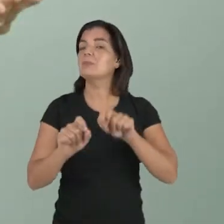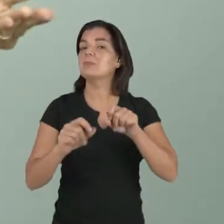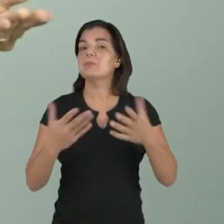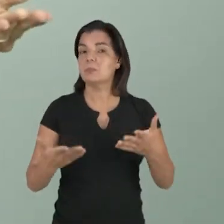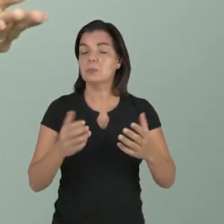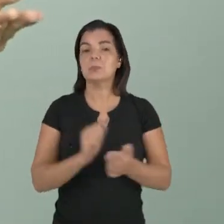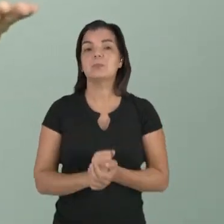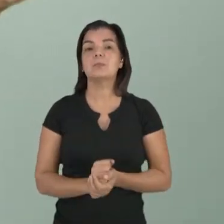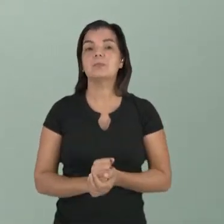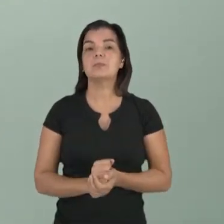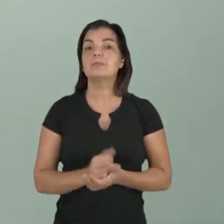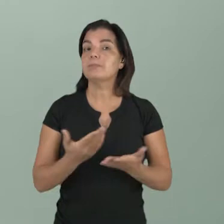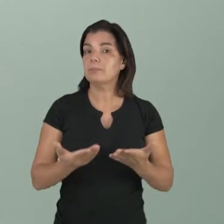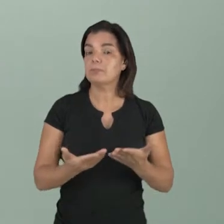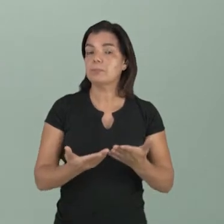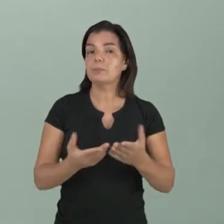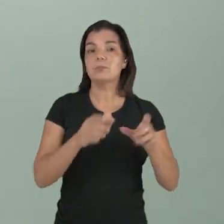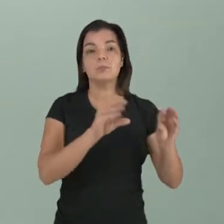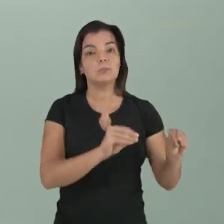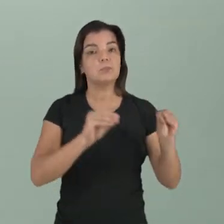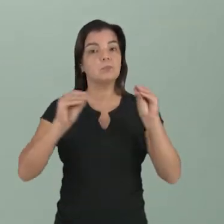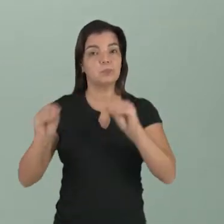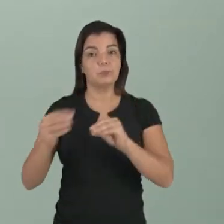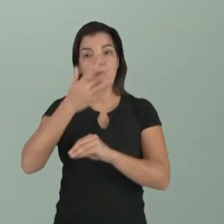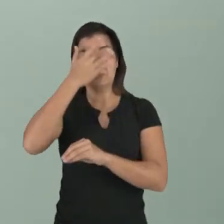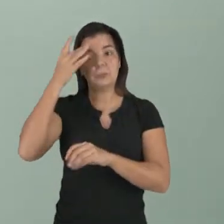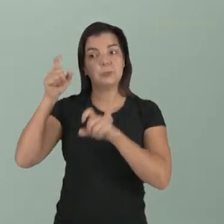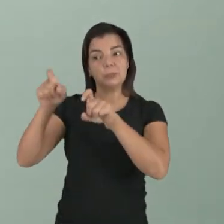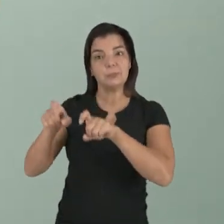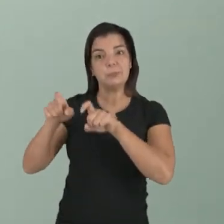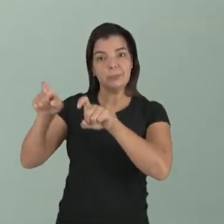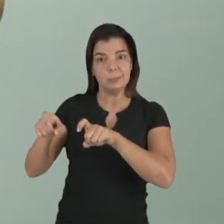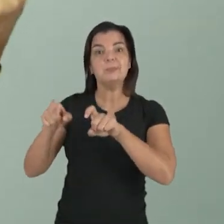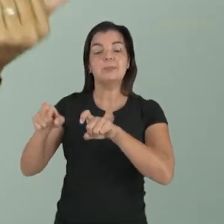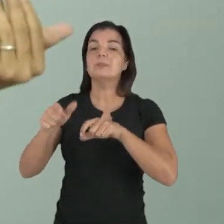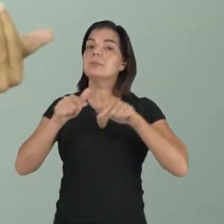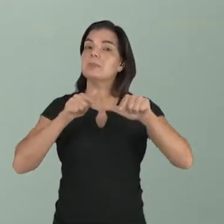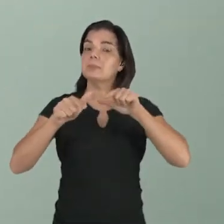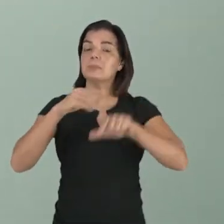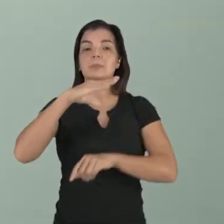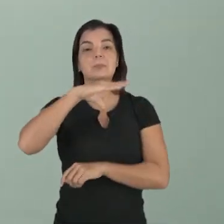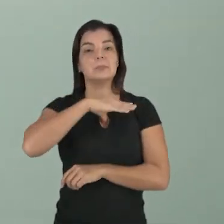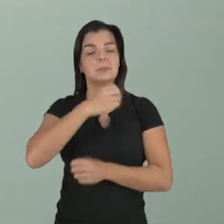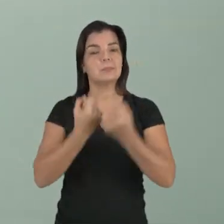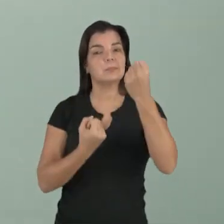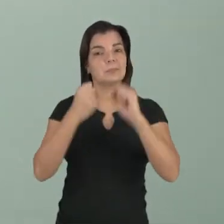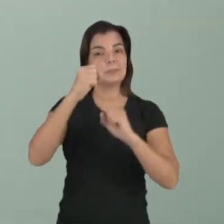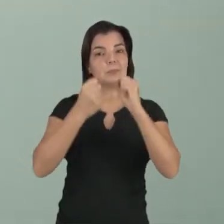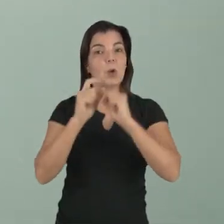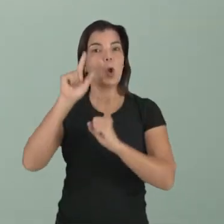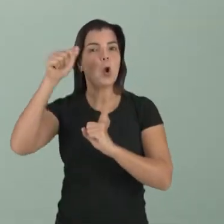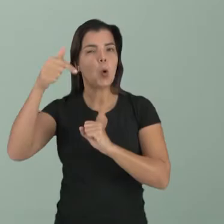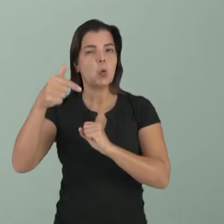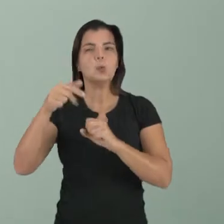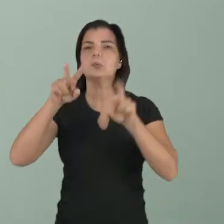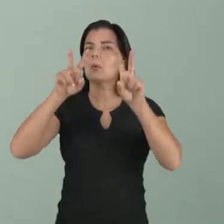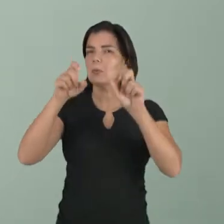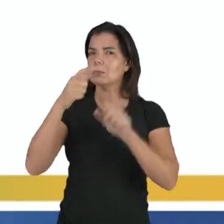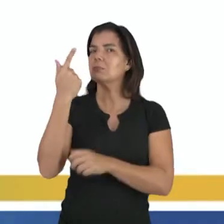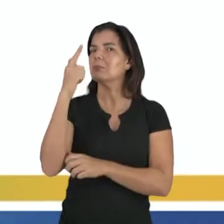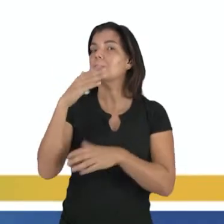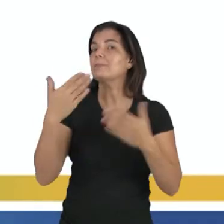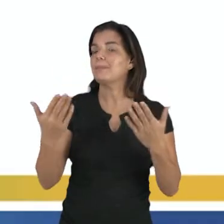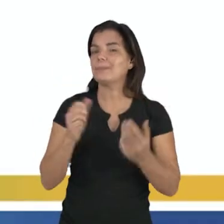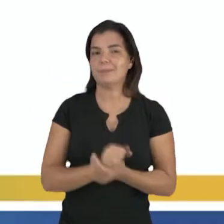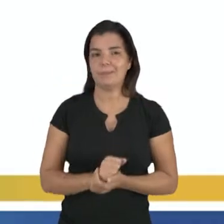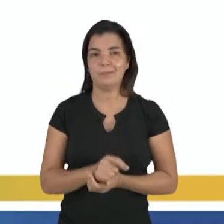se deu com o quê? Com o deslocamento das pessoas do campo para a cidade para trabalhar nas indústrias. Aí você já lembra de outro assunto, rapidinho na geografia. Qual é o